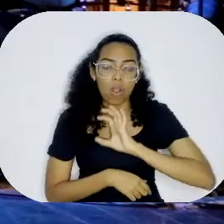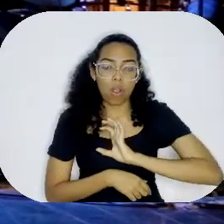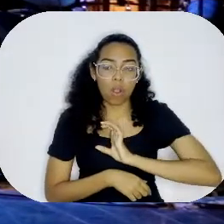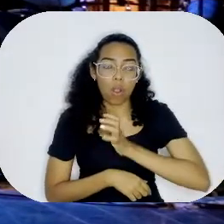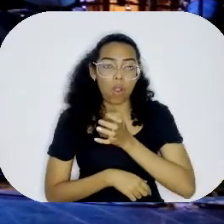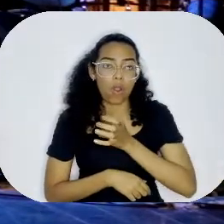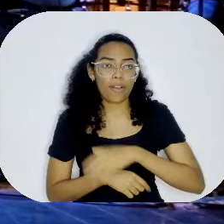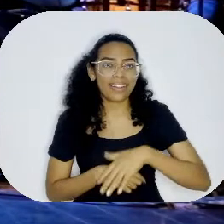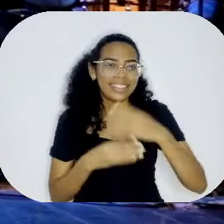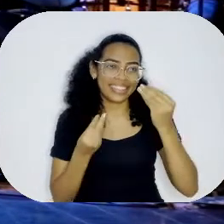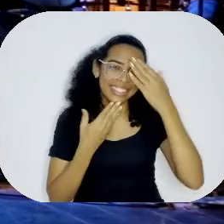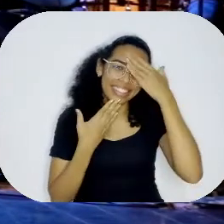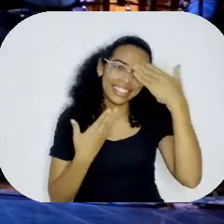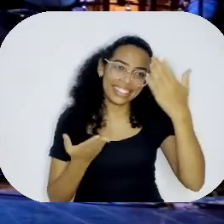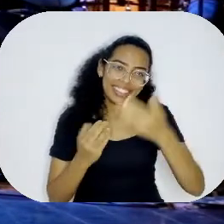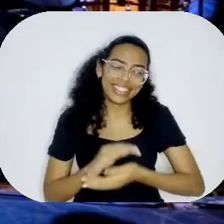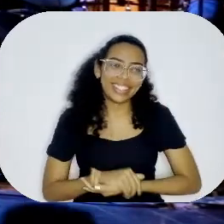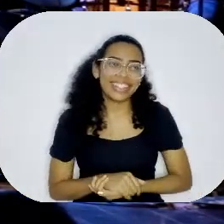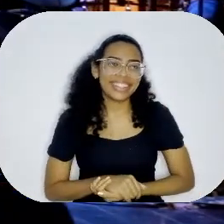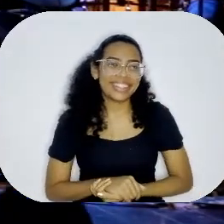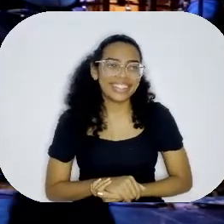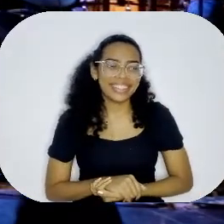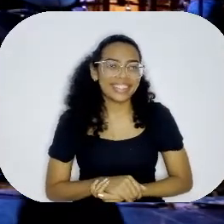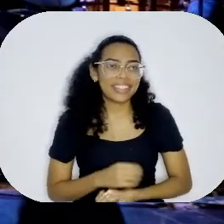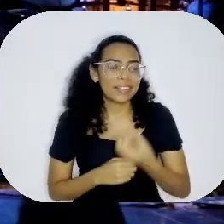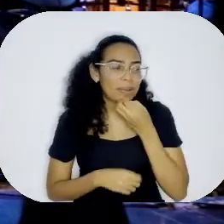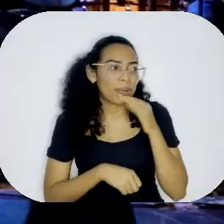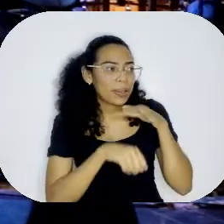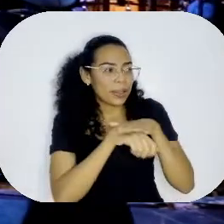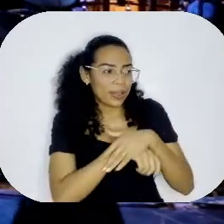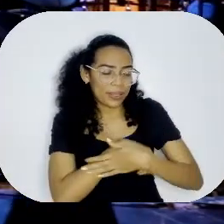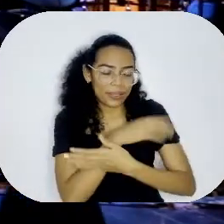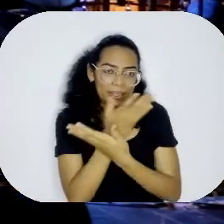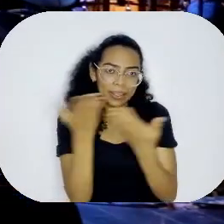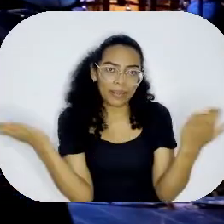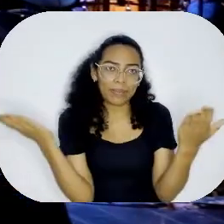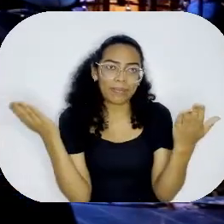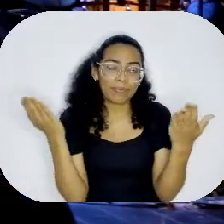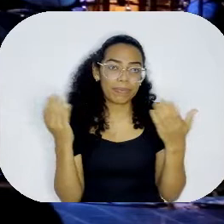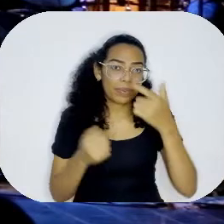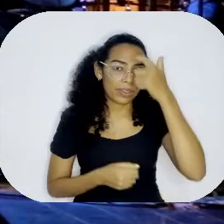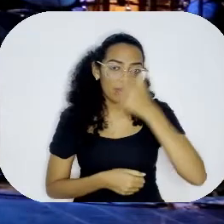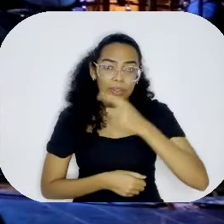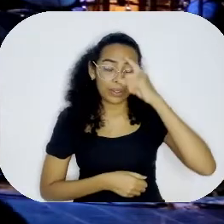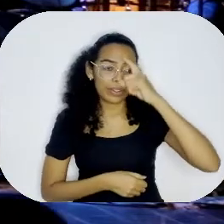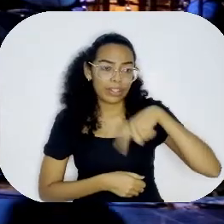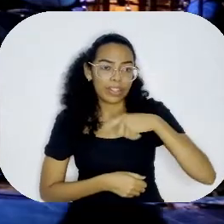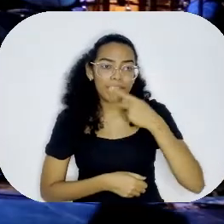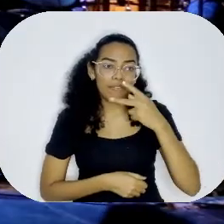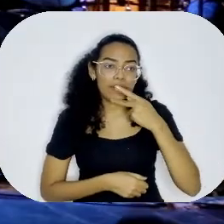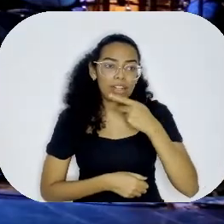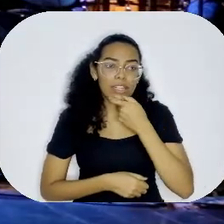gente? Chique. Muito obrigado. Olha aí. Boa noite. Ele não